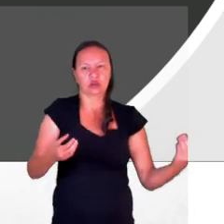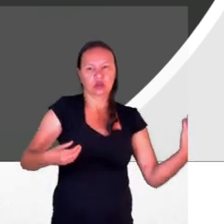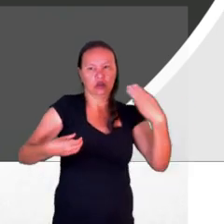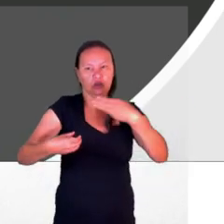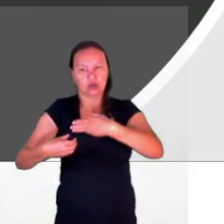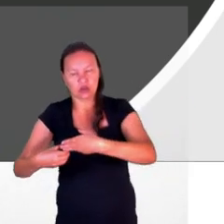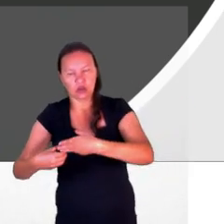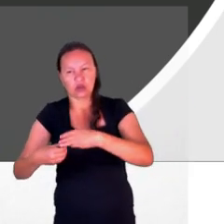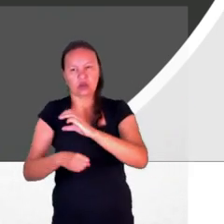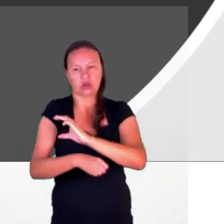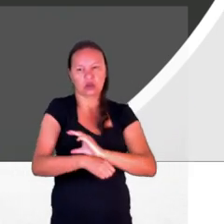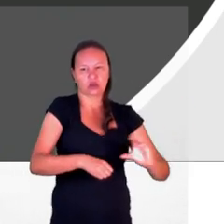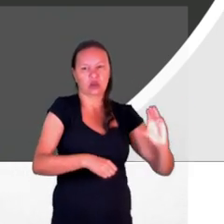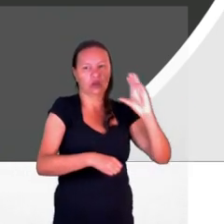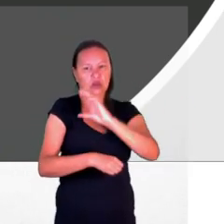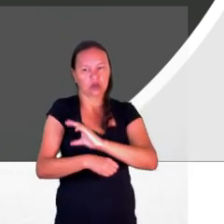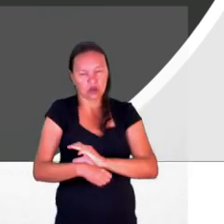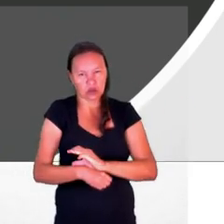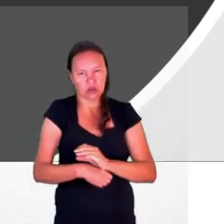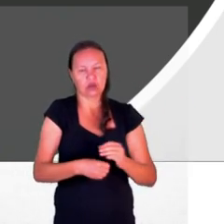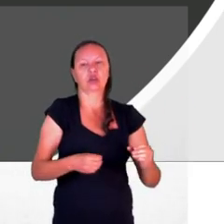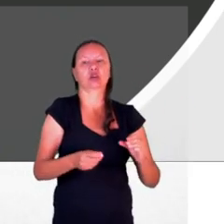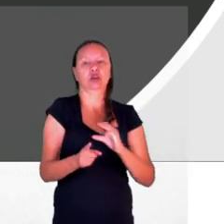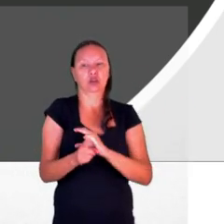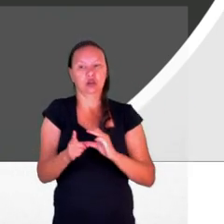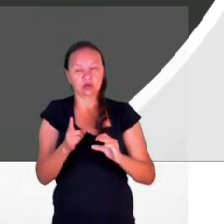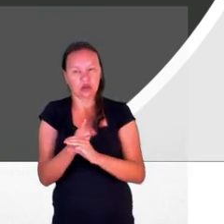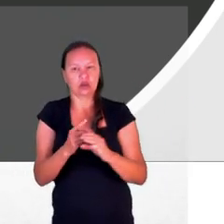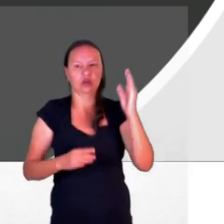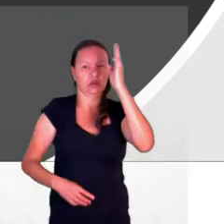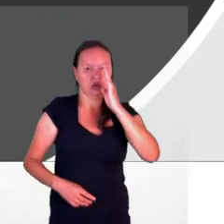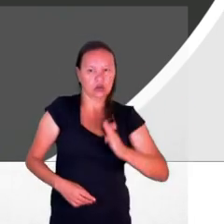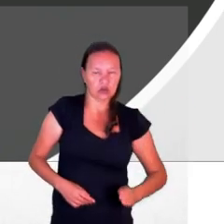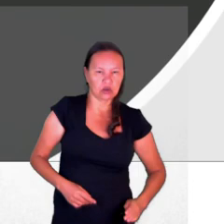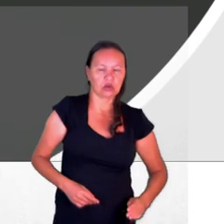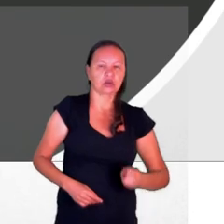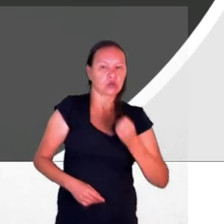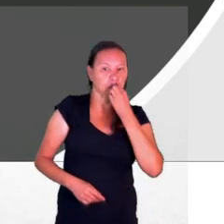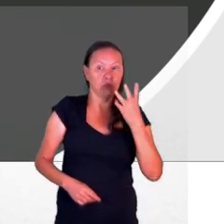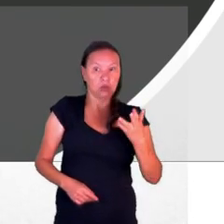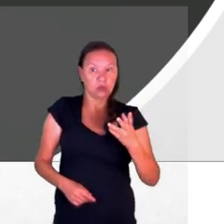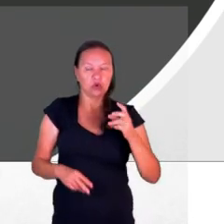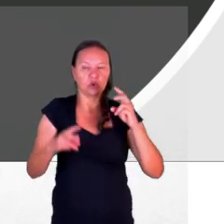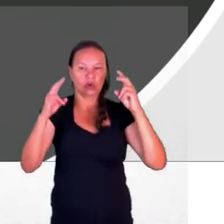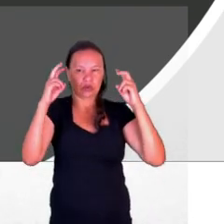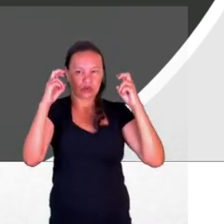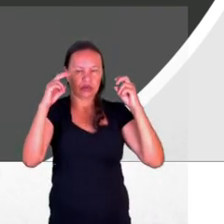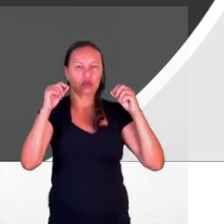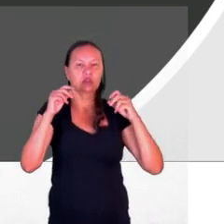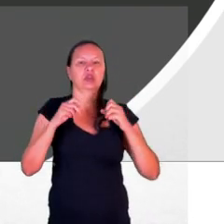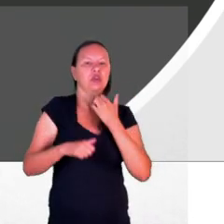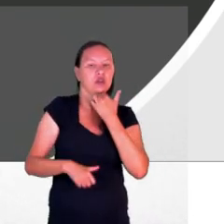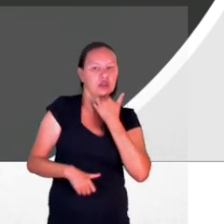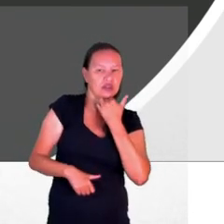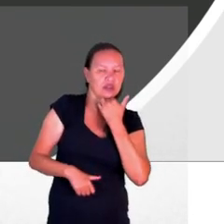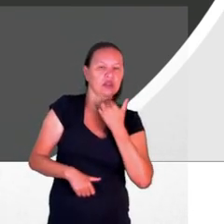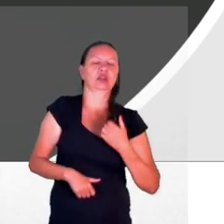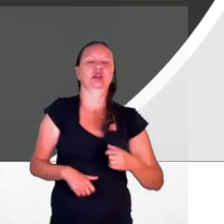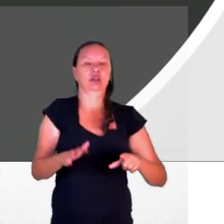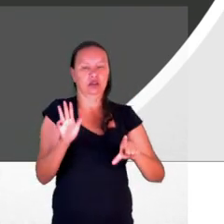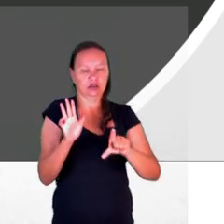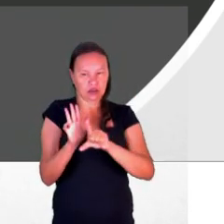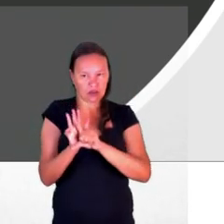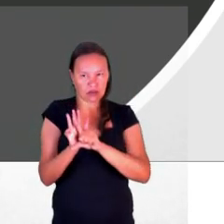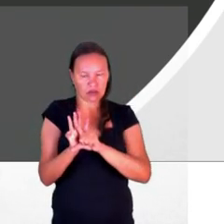constituições e a Constituição Brasileira cidadã é um bom exemplo disso como é que esses direitos